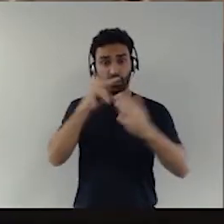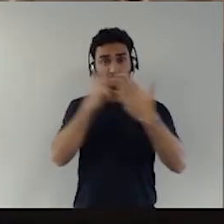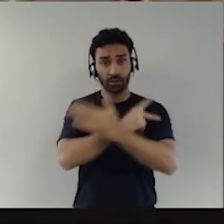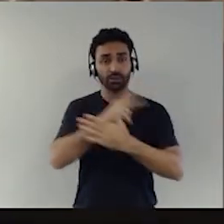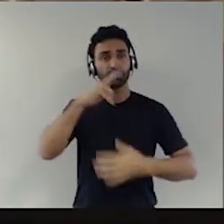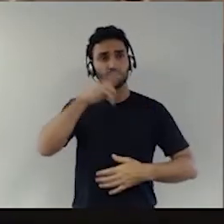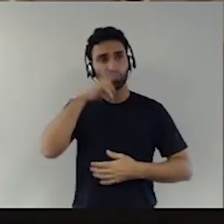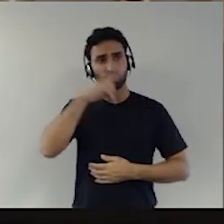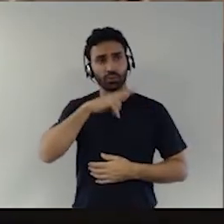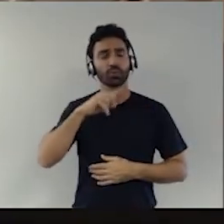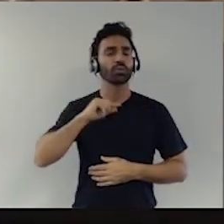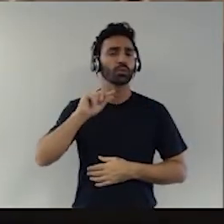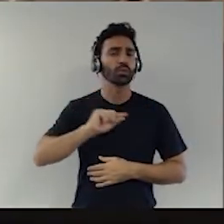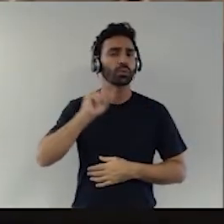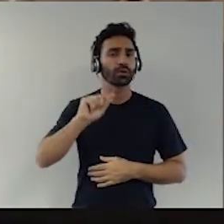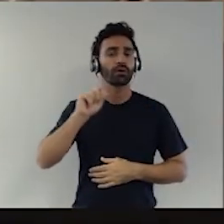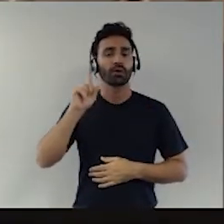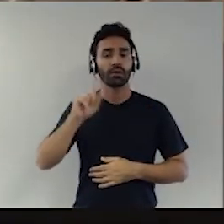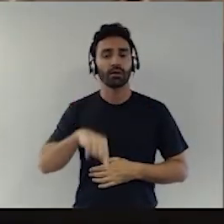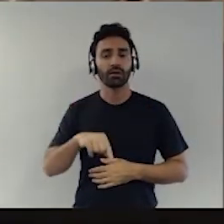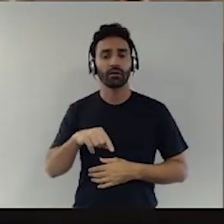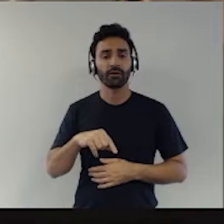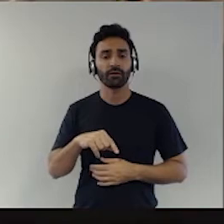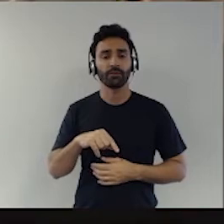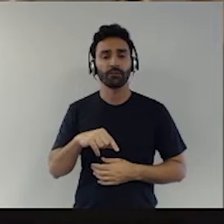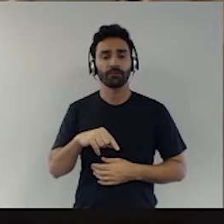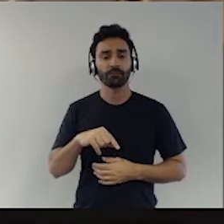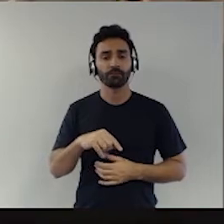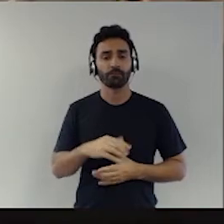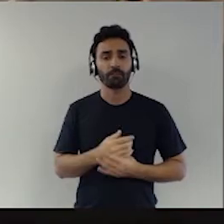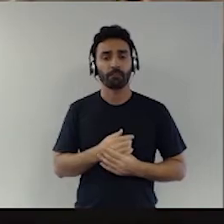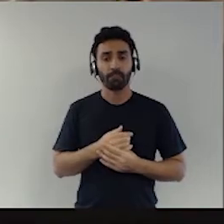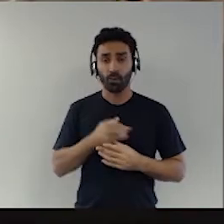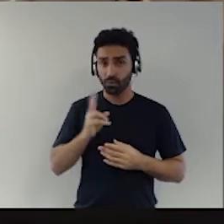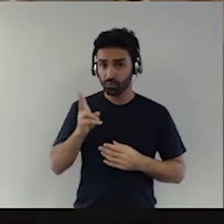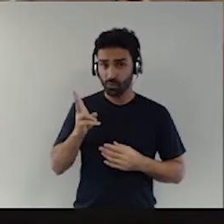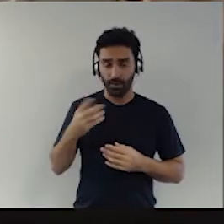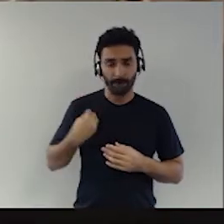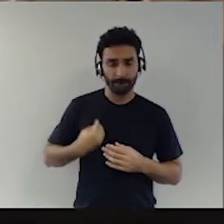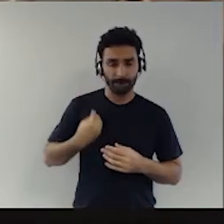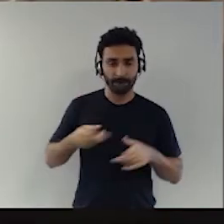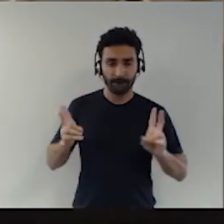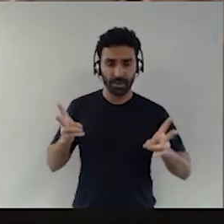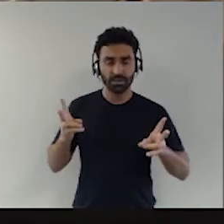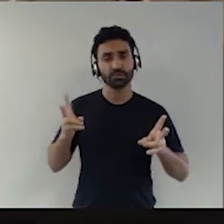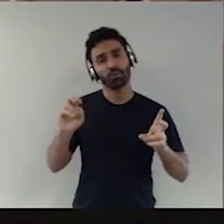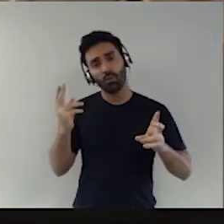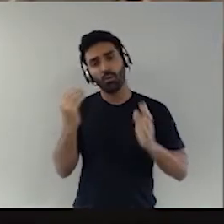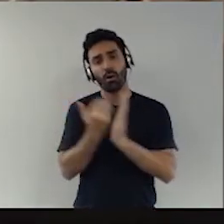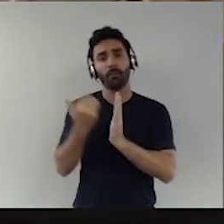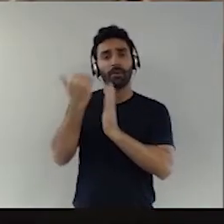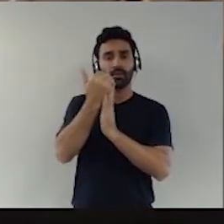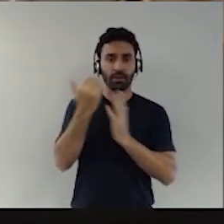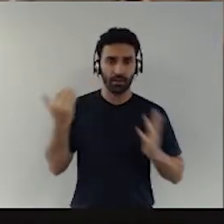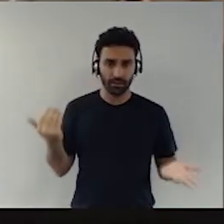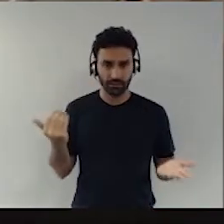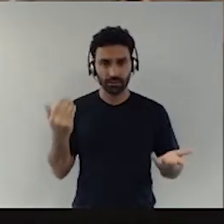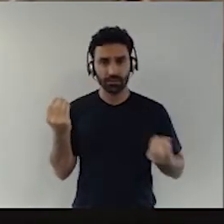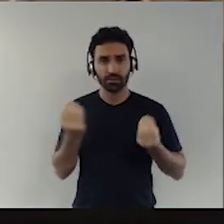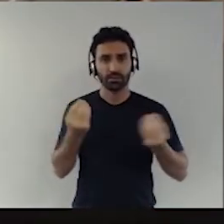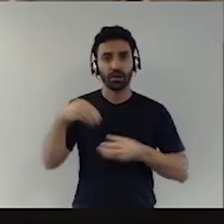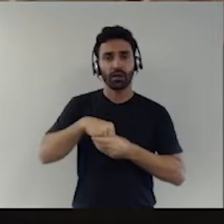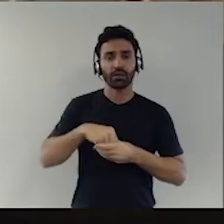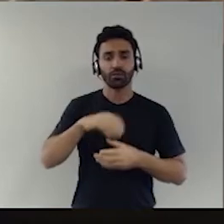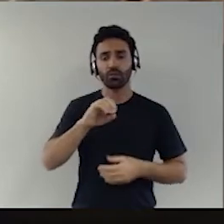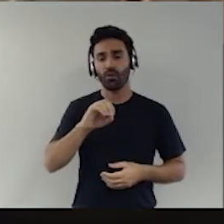emergência, a tendência é que essa dinâmica seja mantida e até mesmo ampliada no cotidiano dos órgãos públicos,